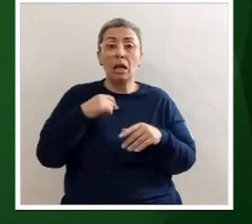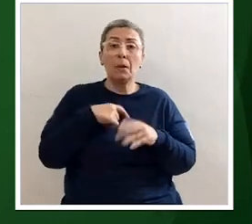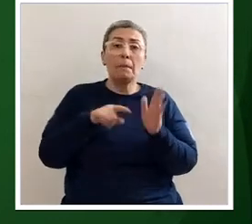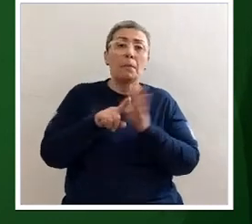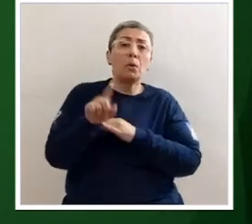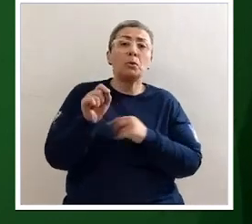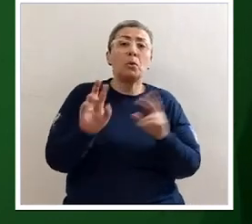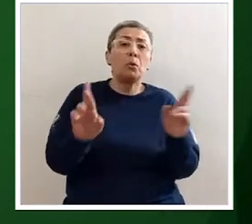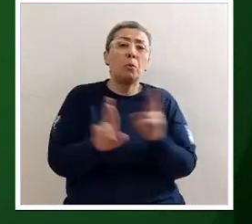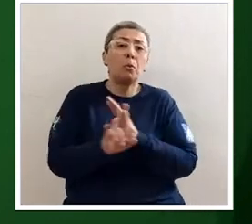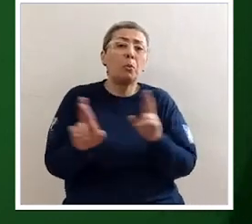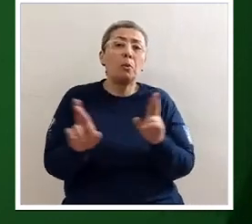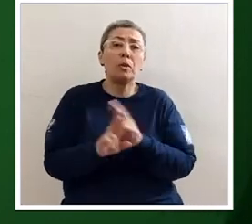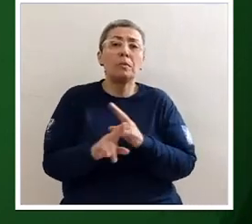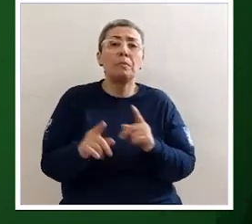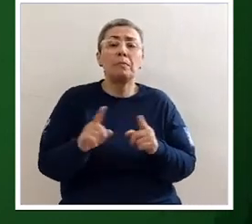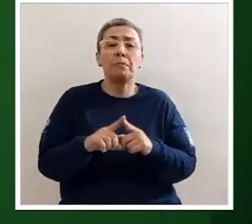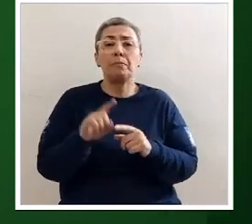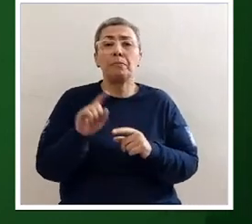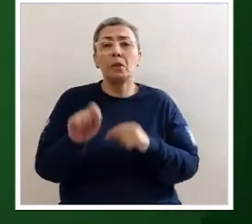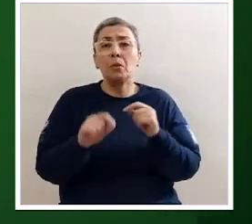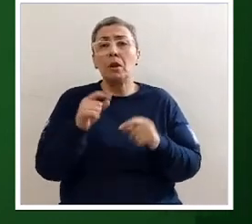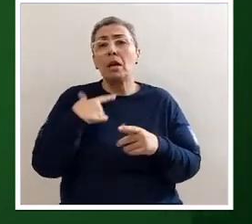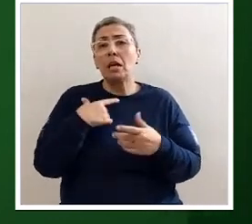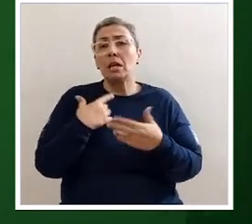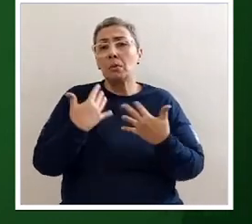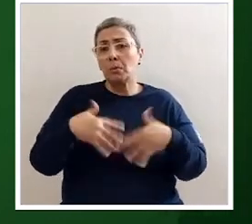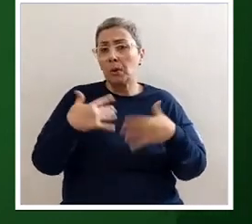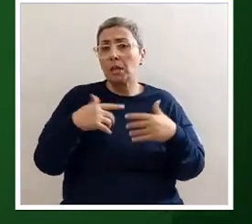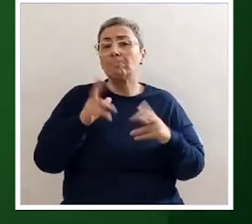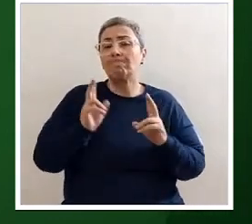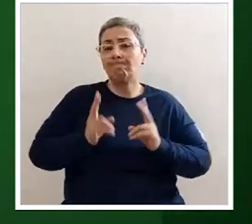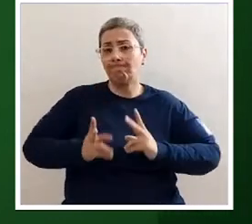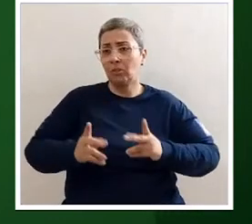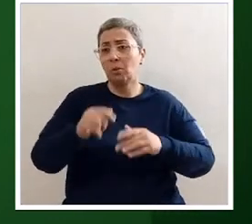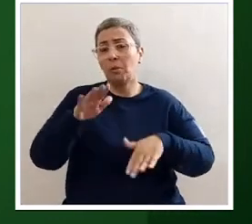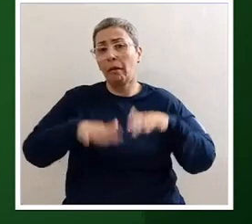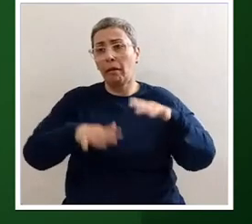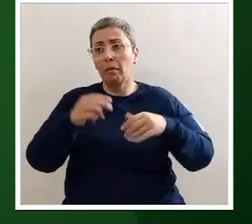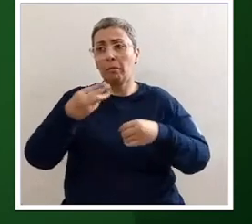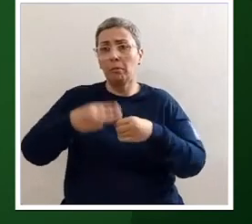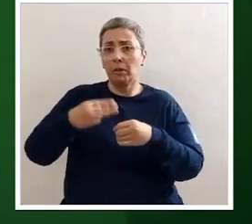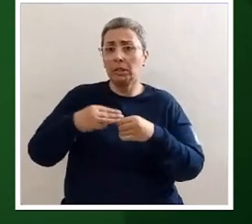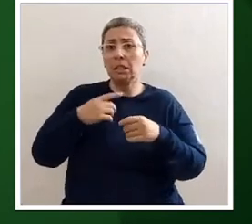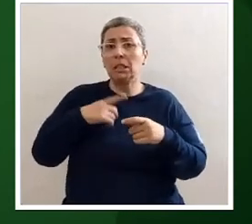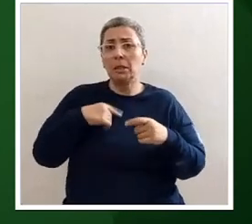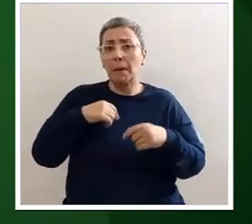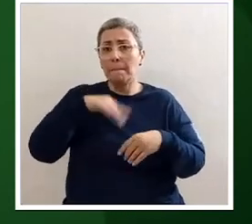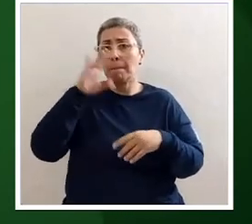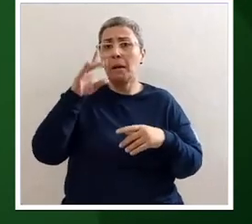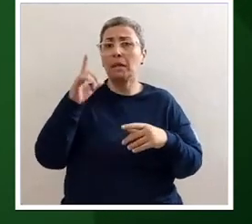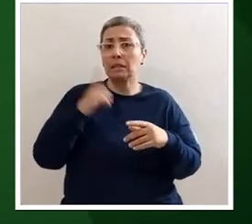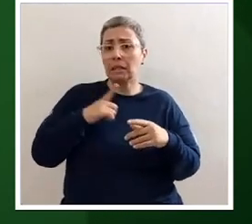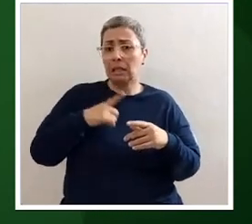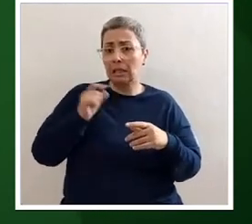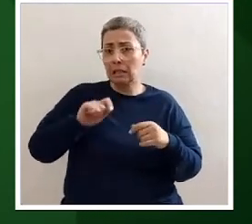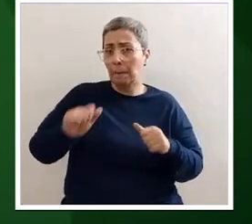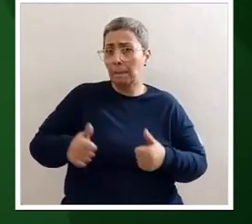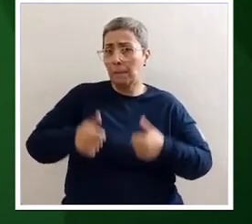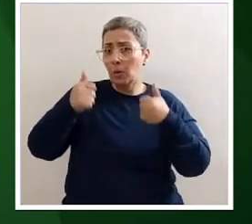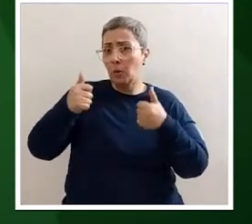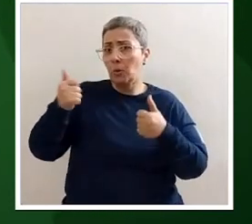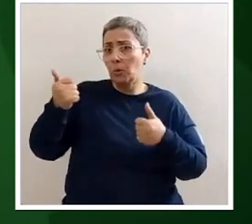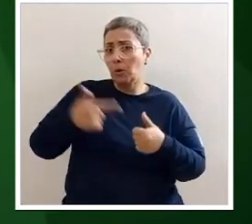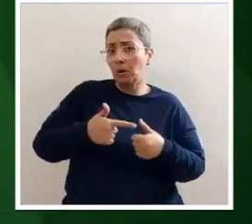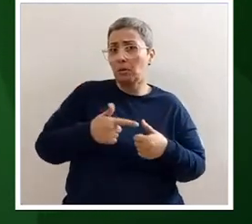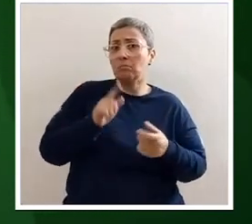questão do relacionamento é muito frequente que às vezes os municípios tem até mais condições ou melhores condições